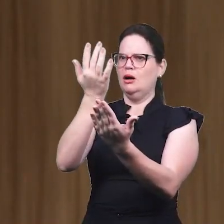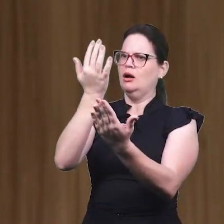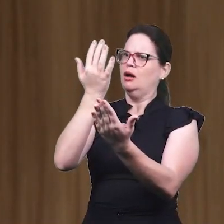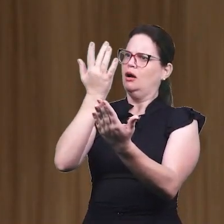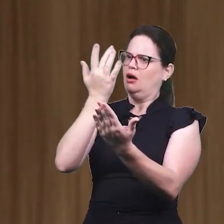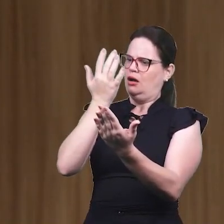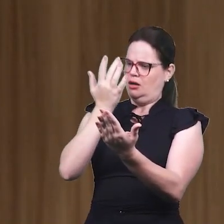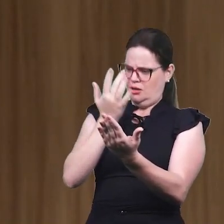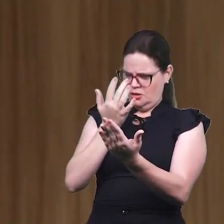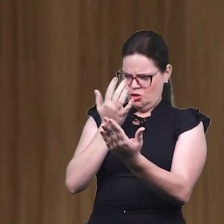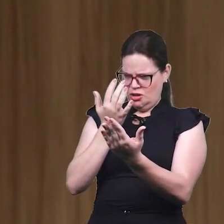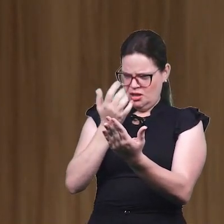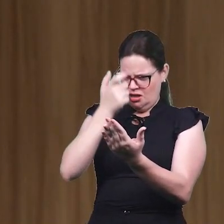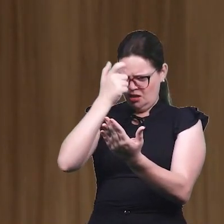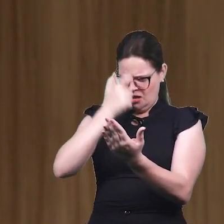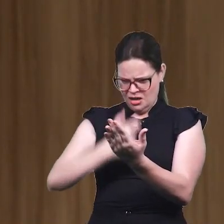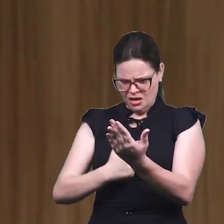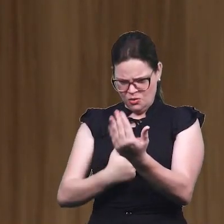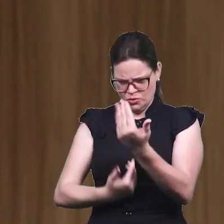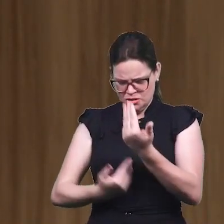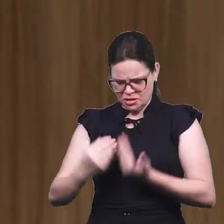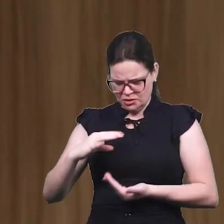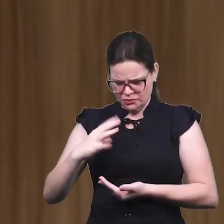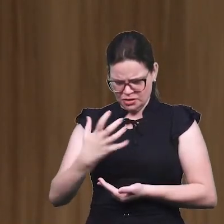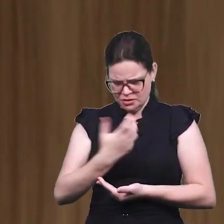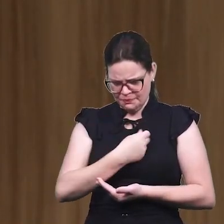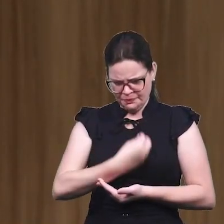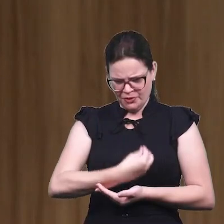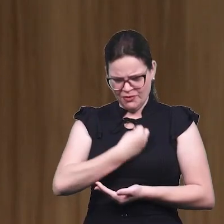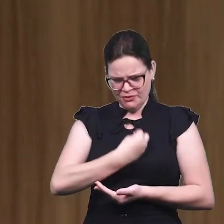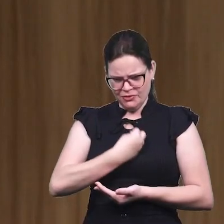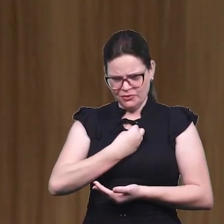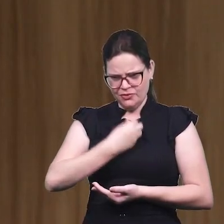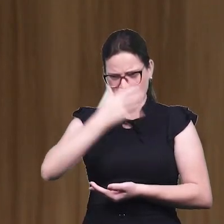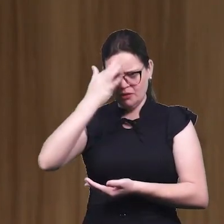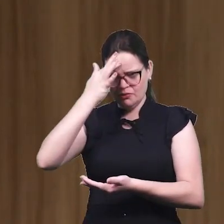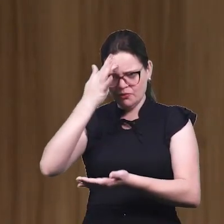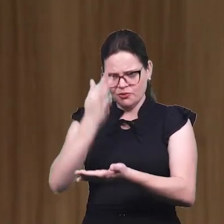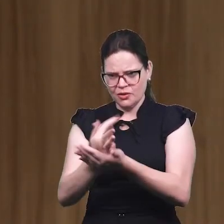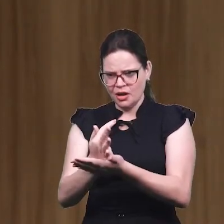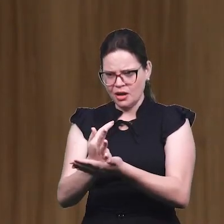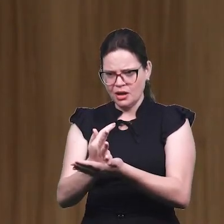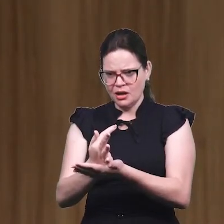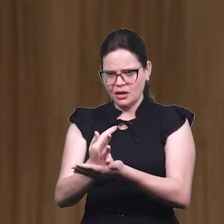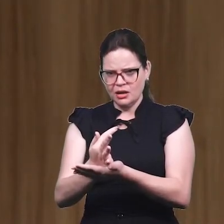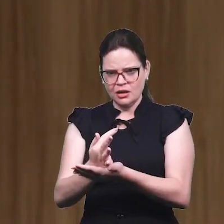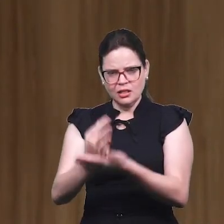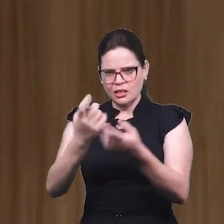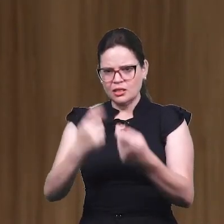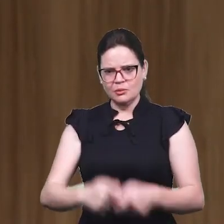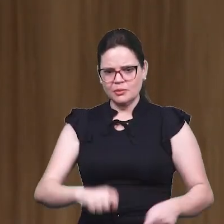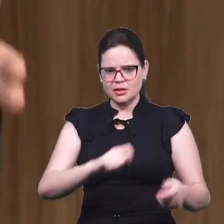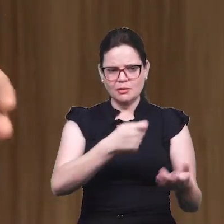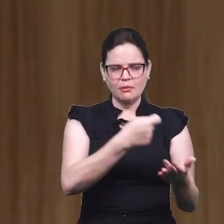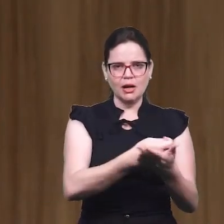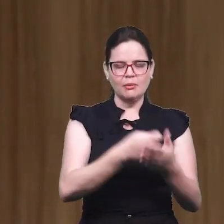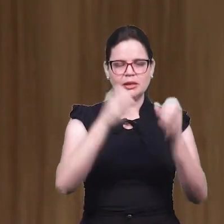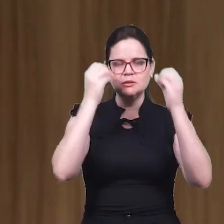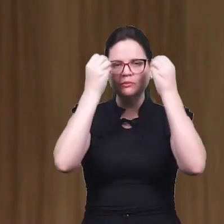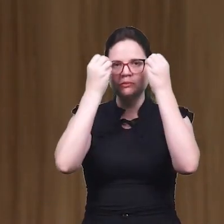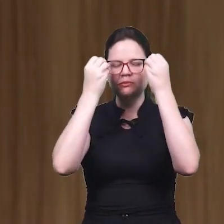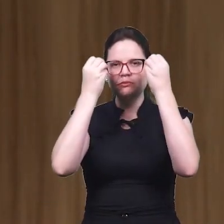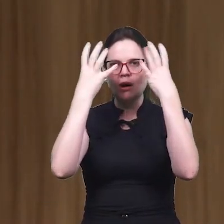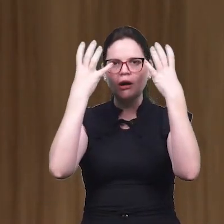Então ele encontrou assim: o justo viverá da fé. Então, Calvino